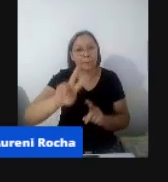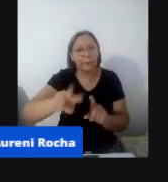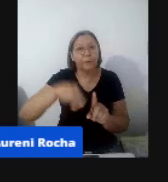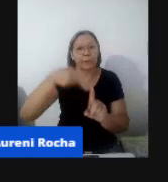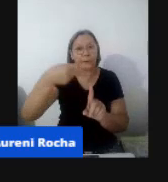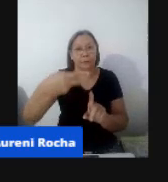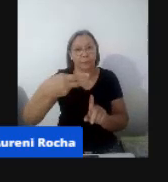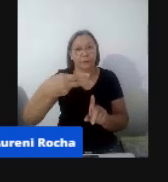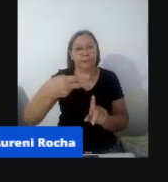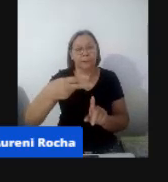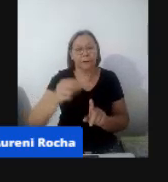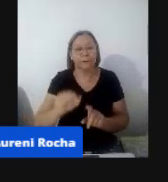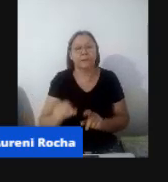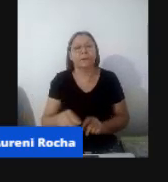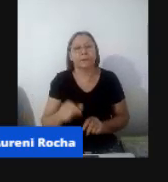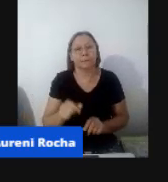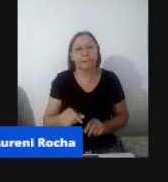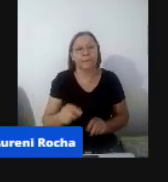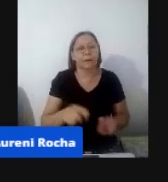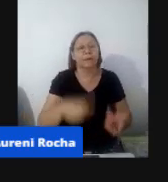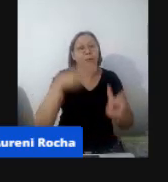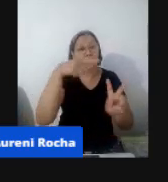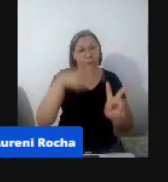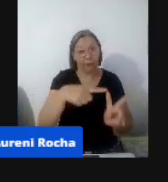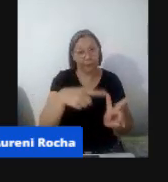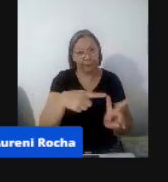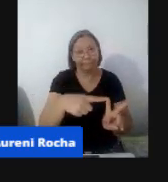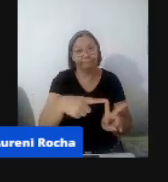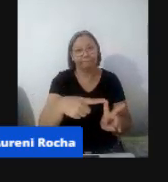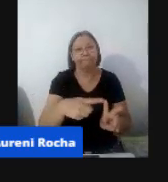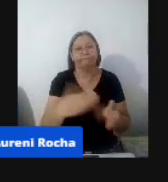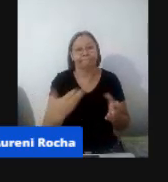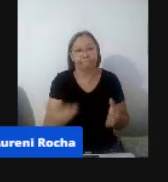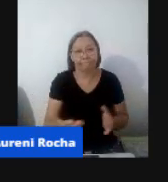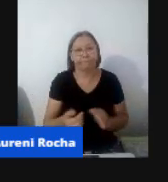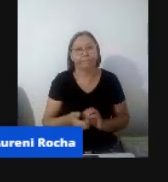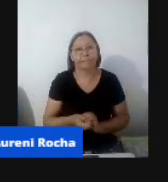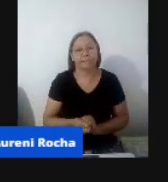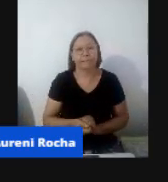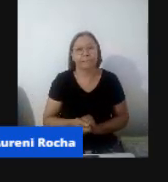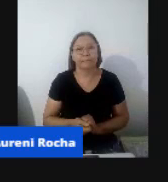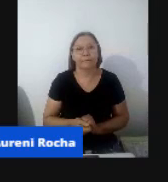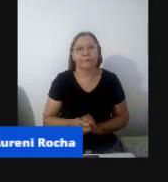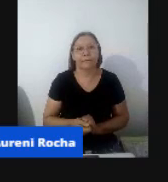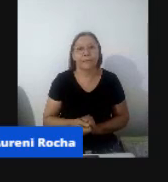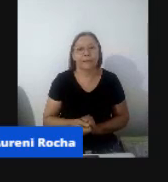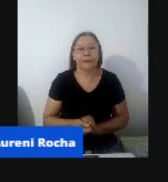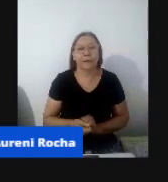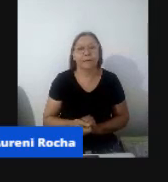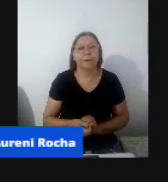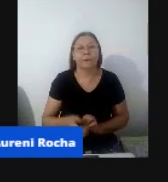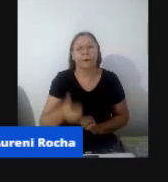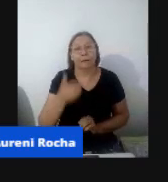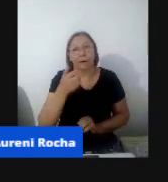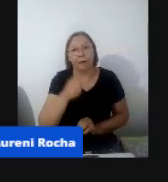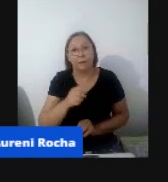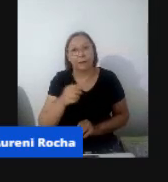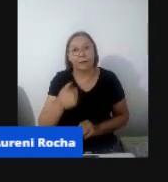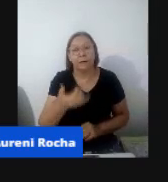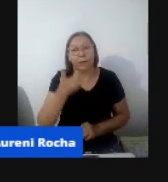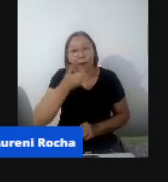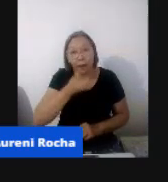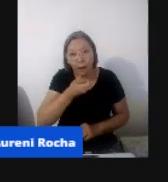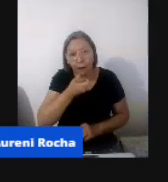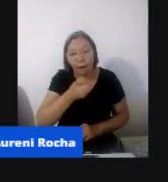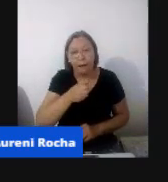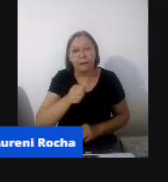contrapartida, uma propriedade de raiz. Então, um áudio hipotético meu desta maneira, provavelmente não vai contribuir